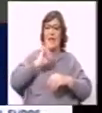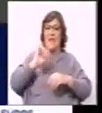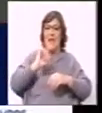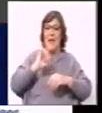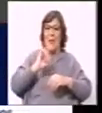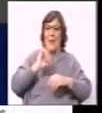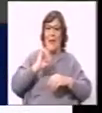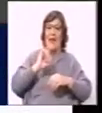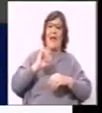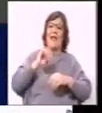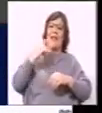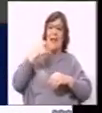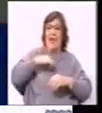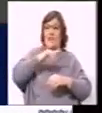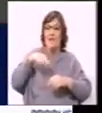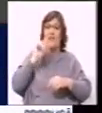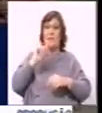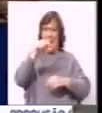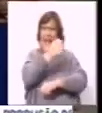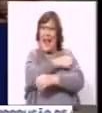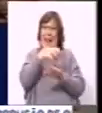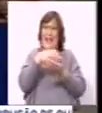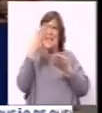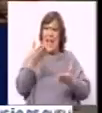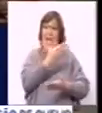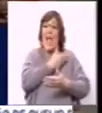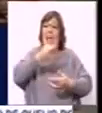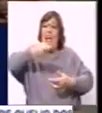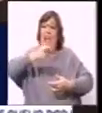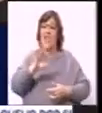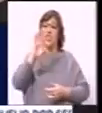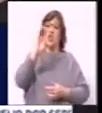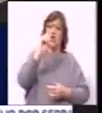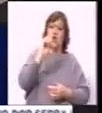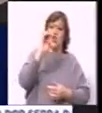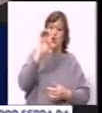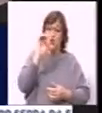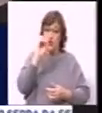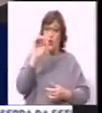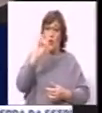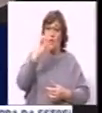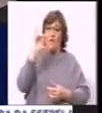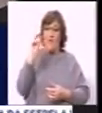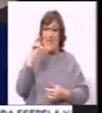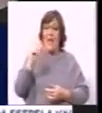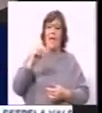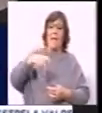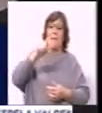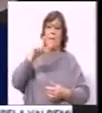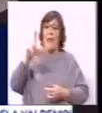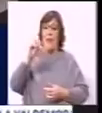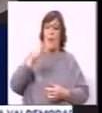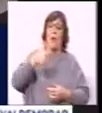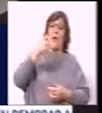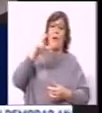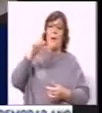alternext nada em casa também nestas matérias das técnicas 7 na região e fratura de alegria de felicidade apresenta se como um espaço de